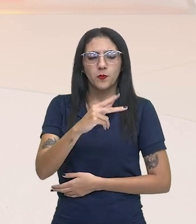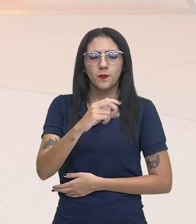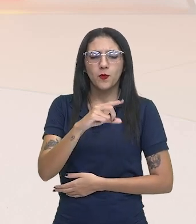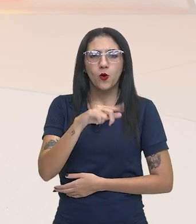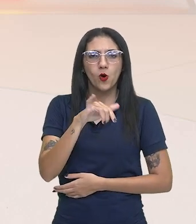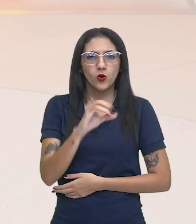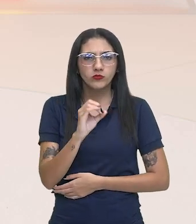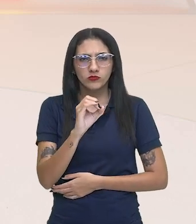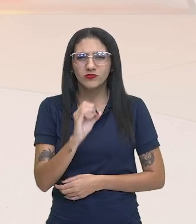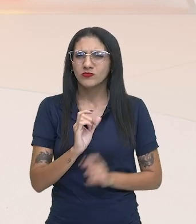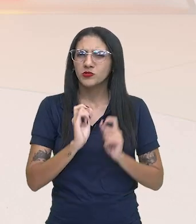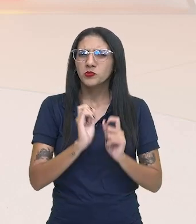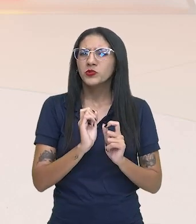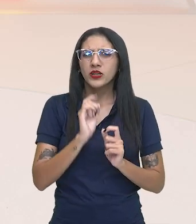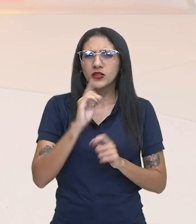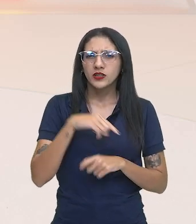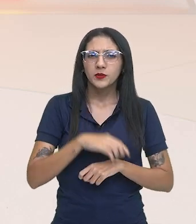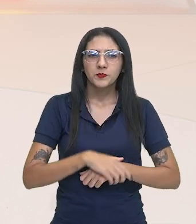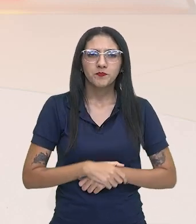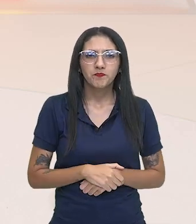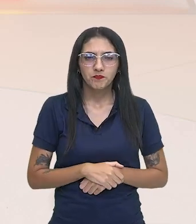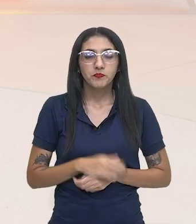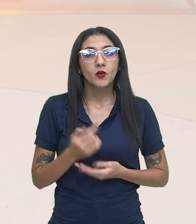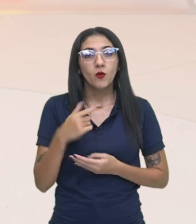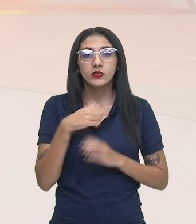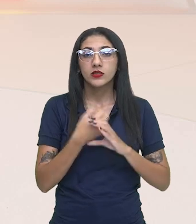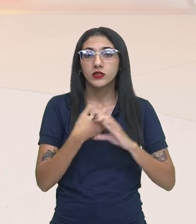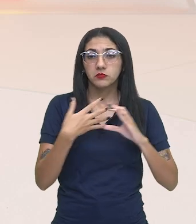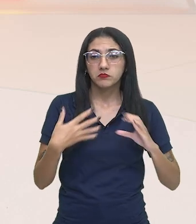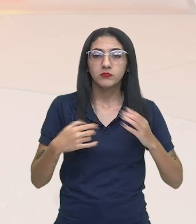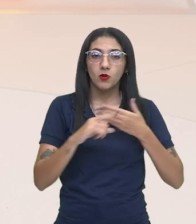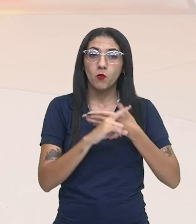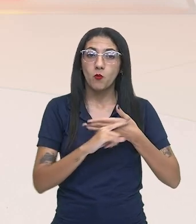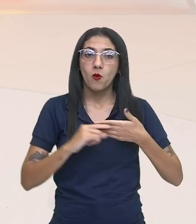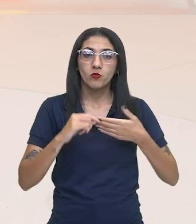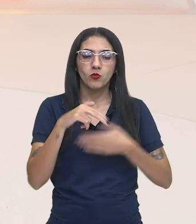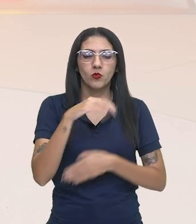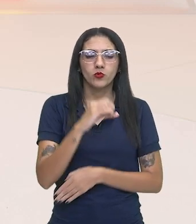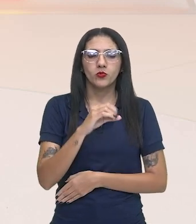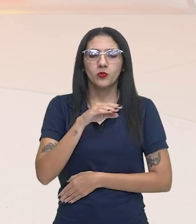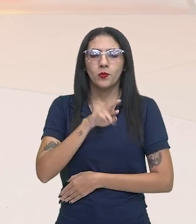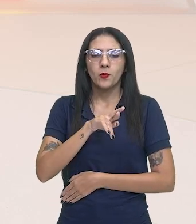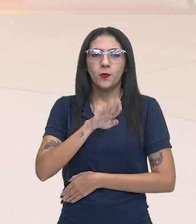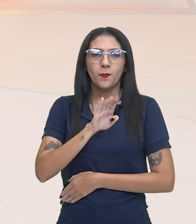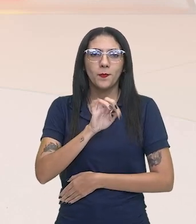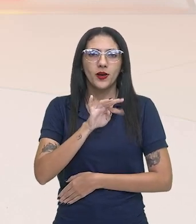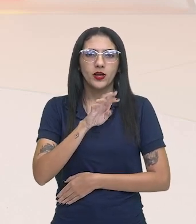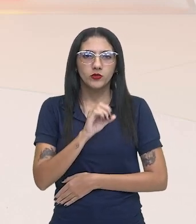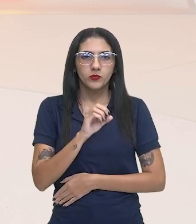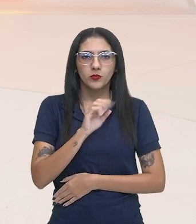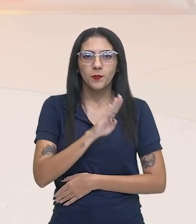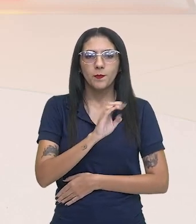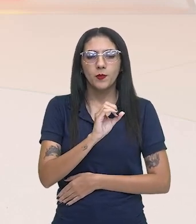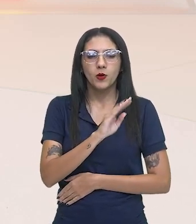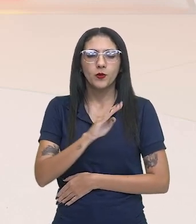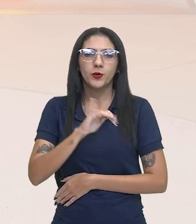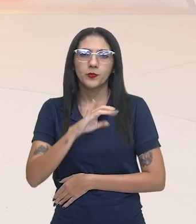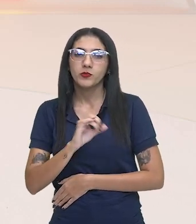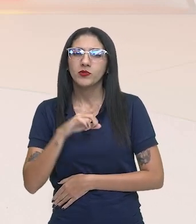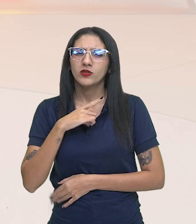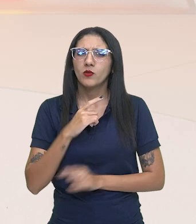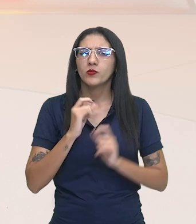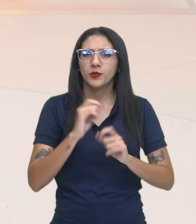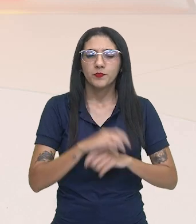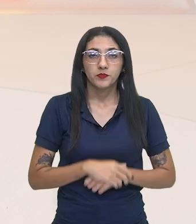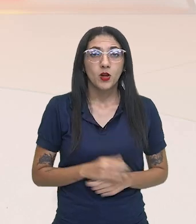poder. O monopólio legítimo desses instrumentos, segundo Norberto Bobbio, consiste em o